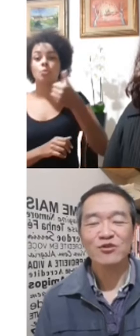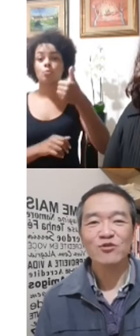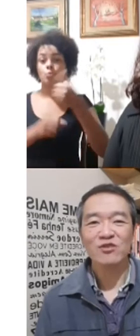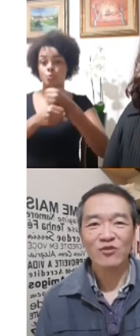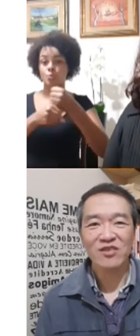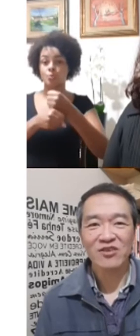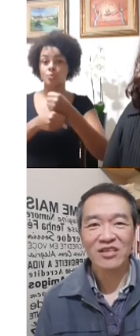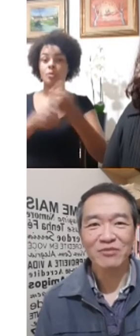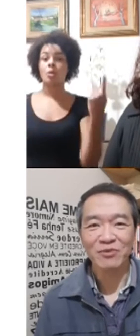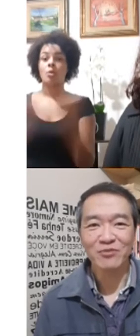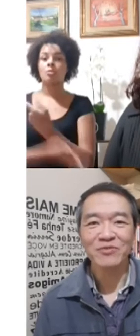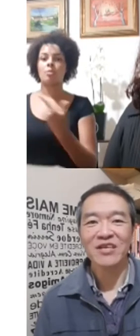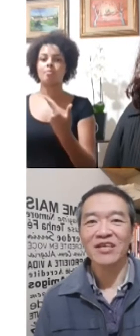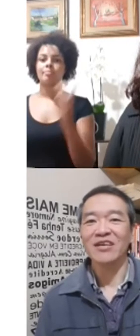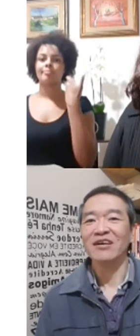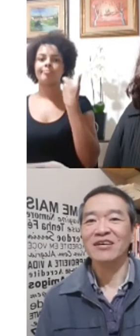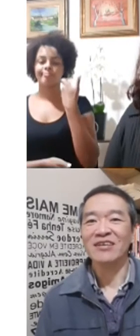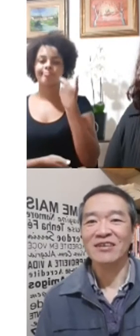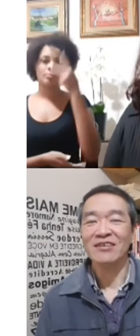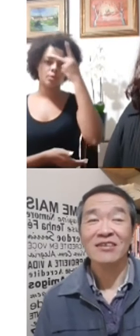um tiro num sequestro relâmpago.